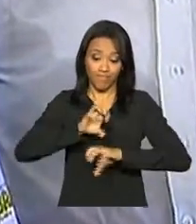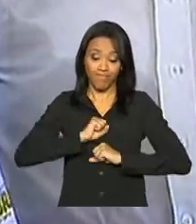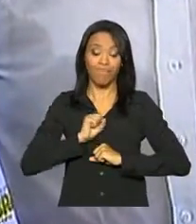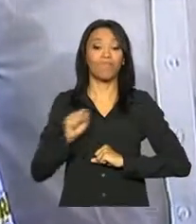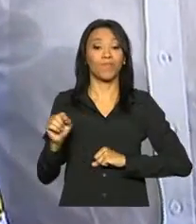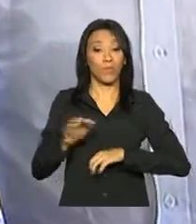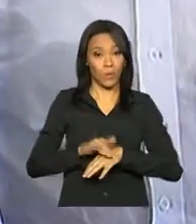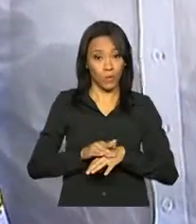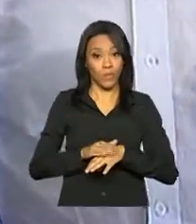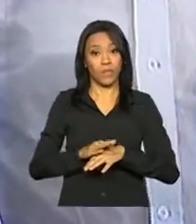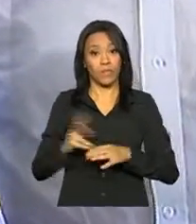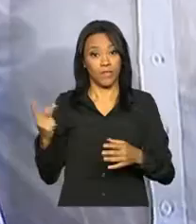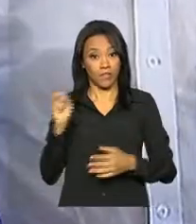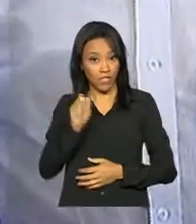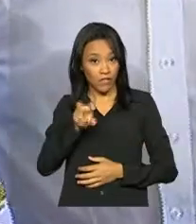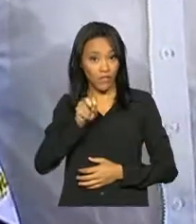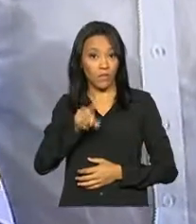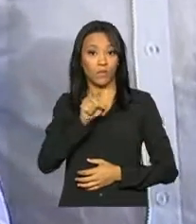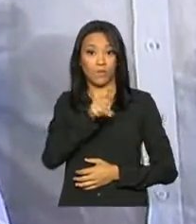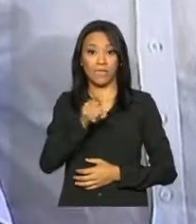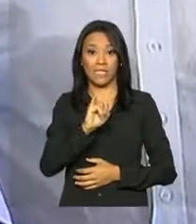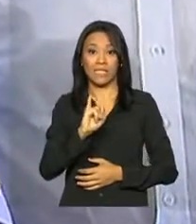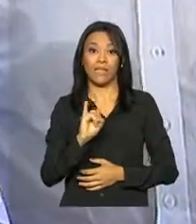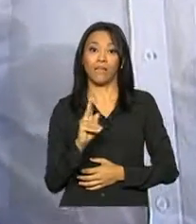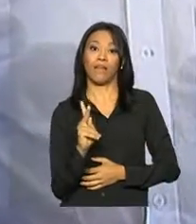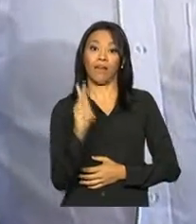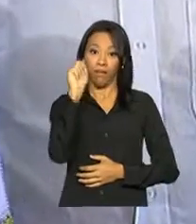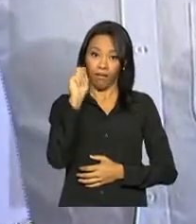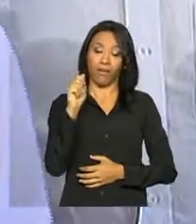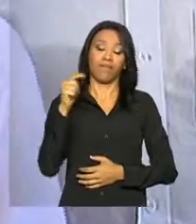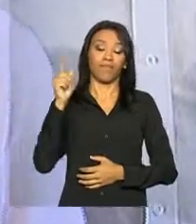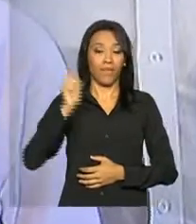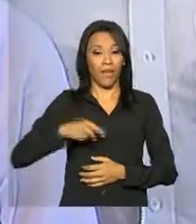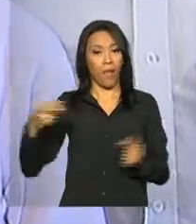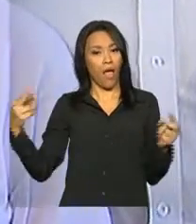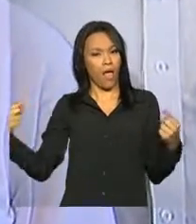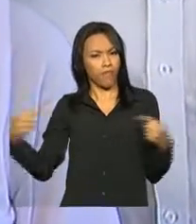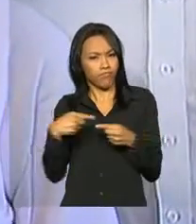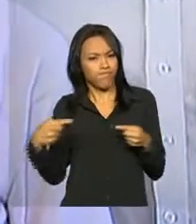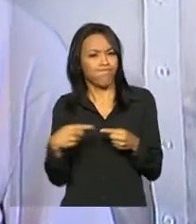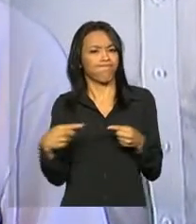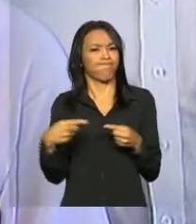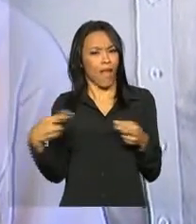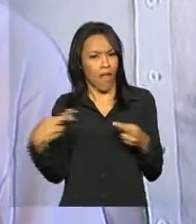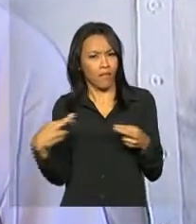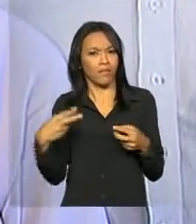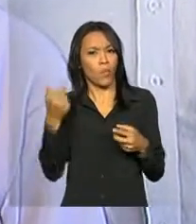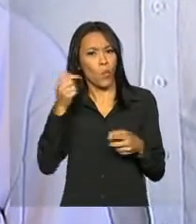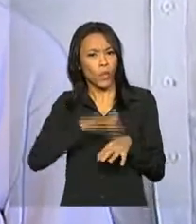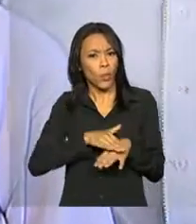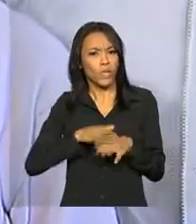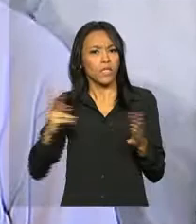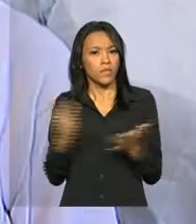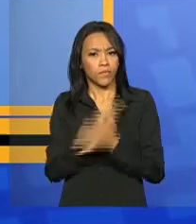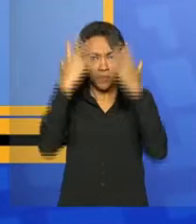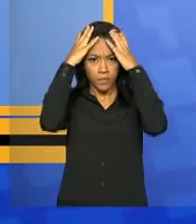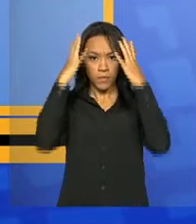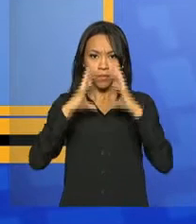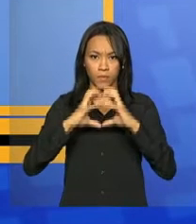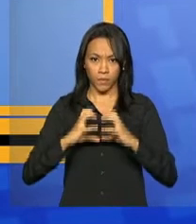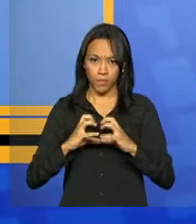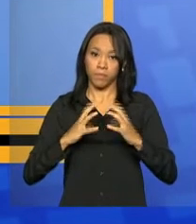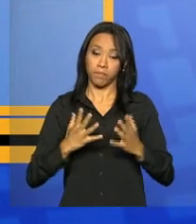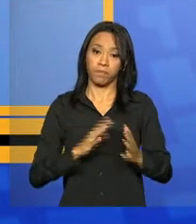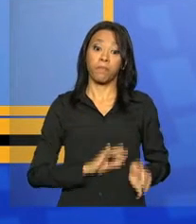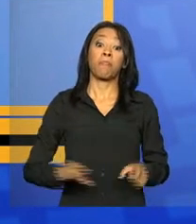esse vírus que tem uma altíssima correlação com uma doença que é melhor você fale